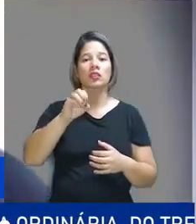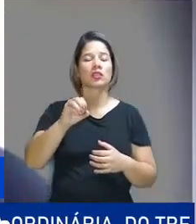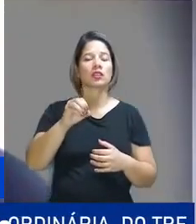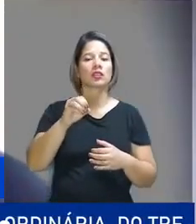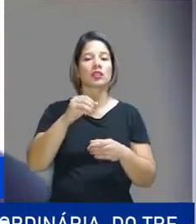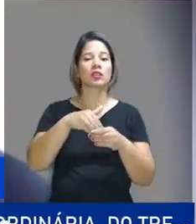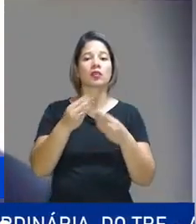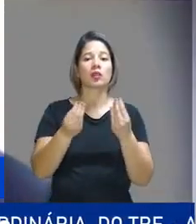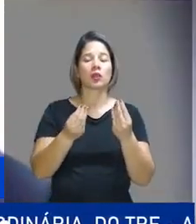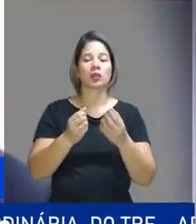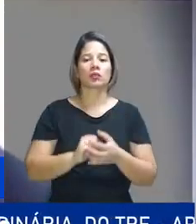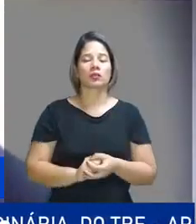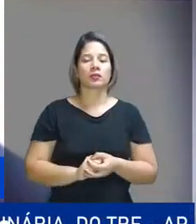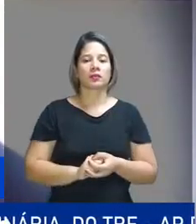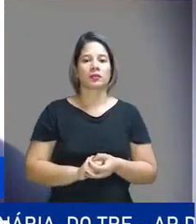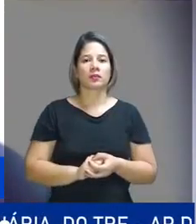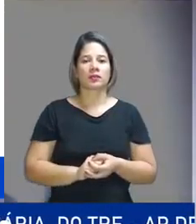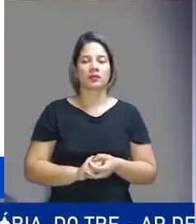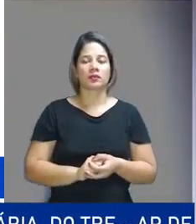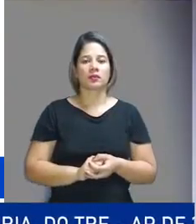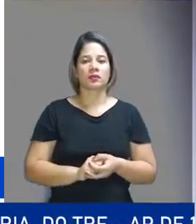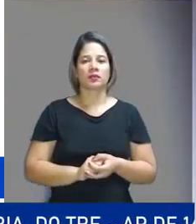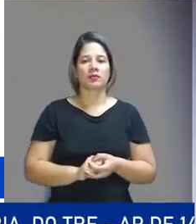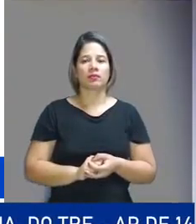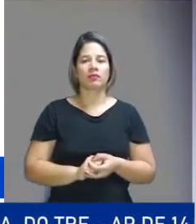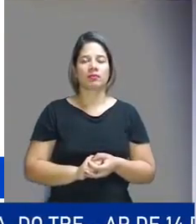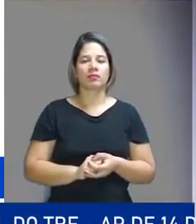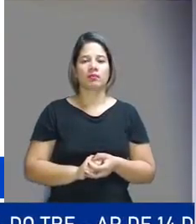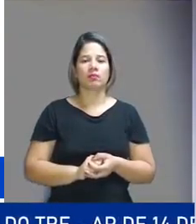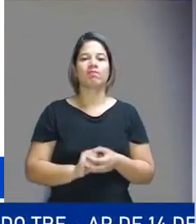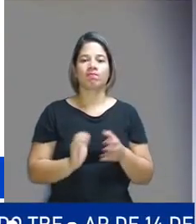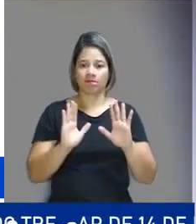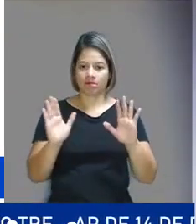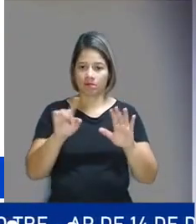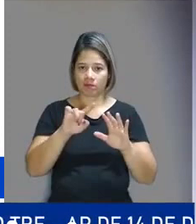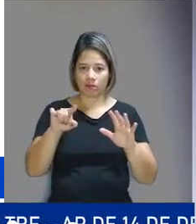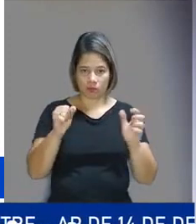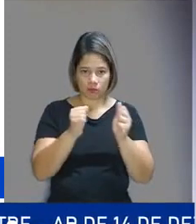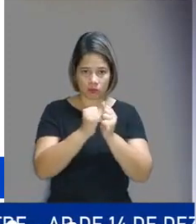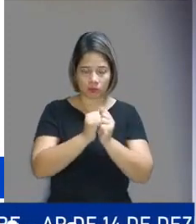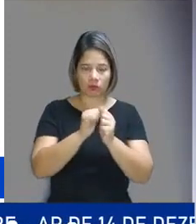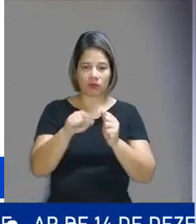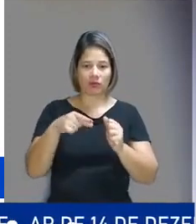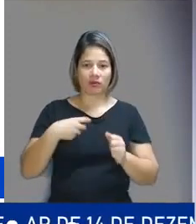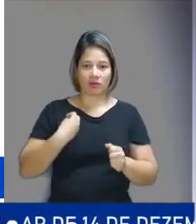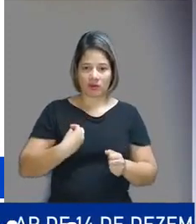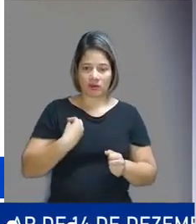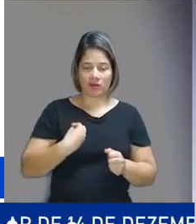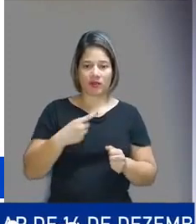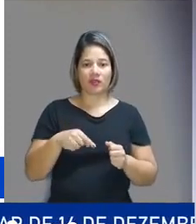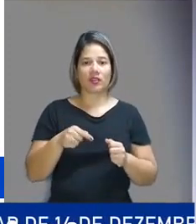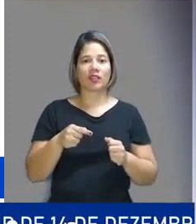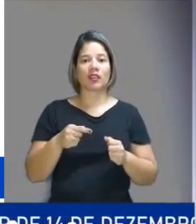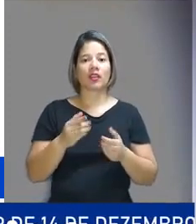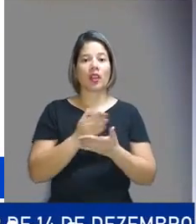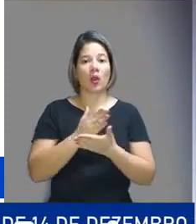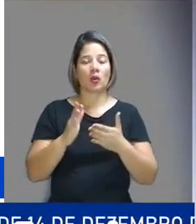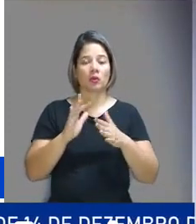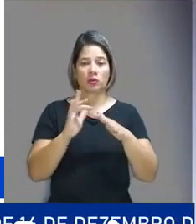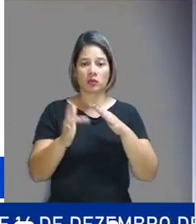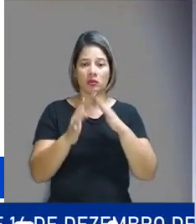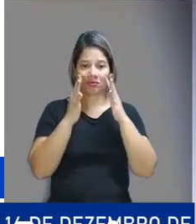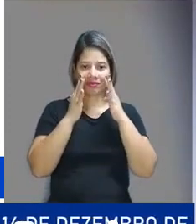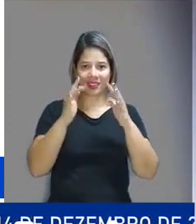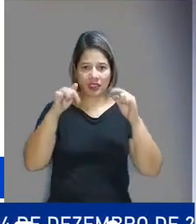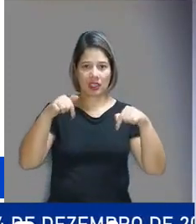presidente, ilustres pares, senhora procuradora e aqueles que nos acompanham presencialmente pelas redes sociais, eu